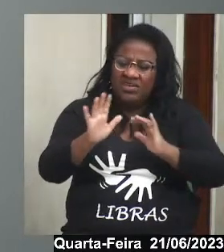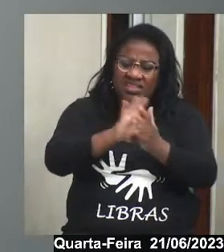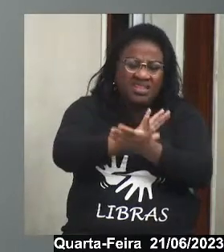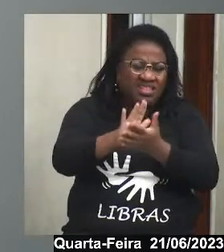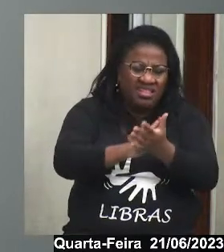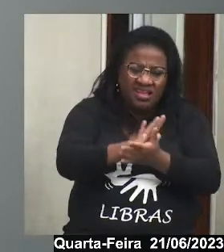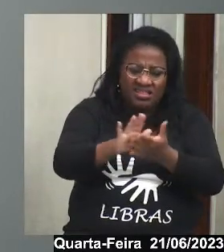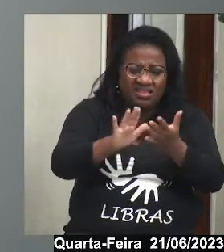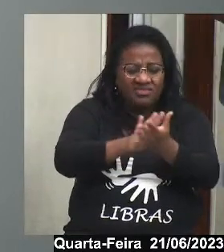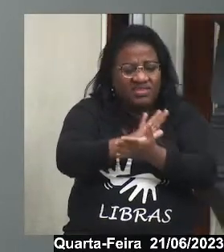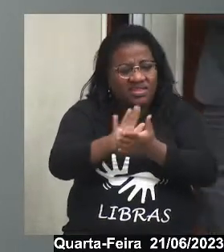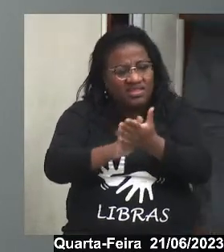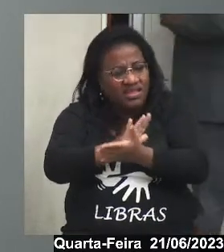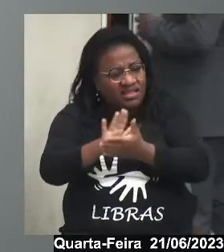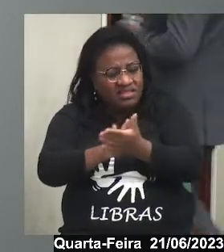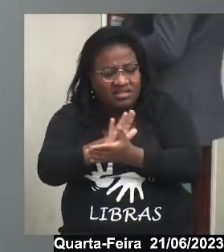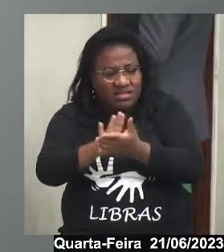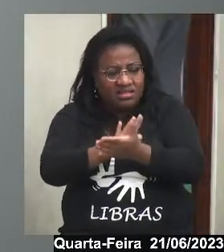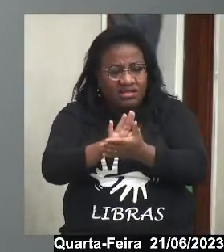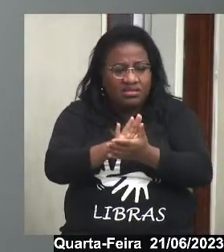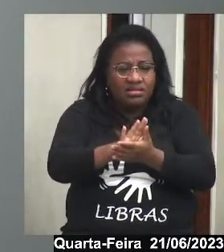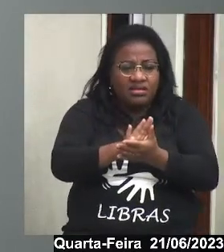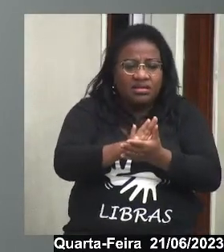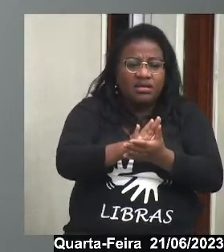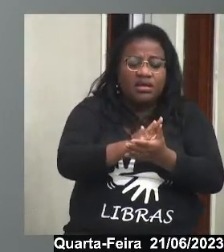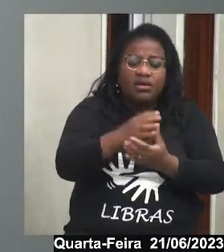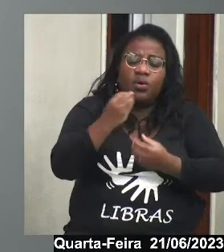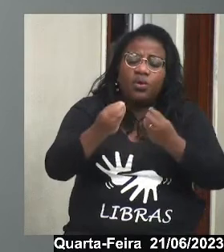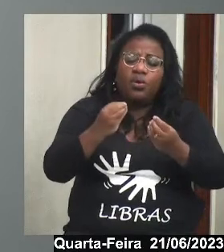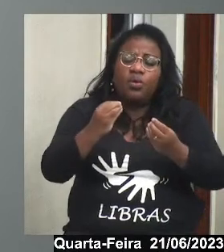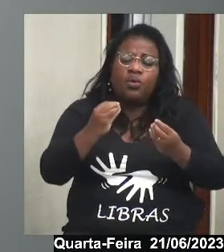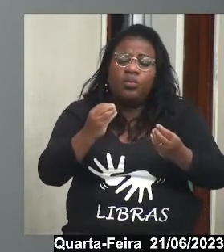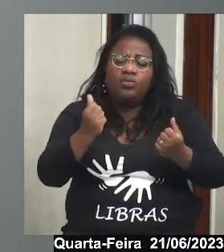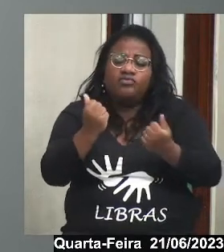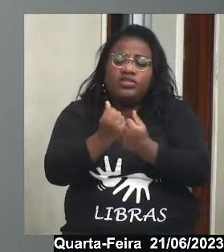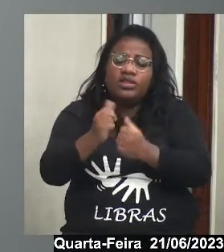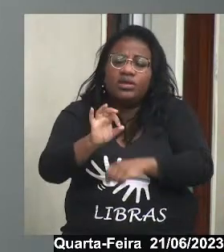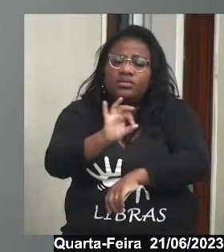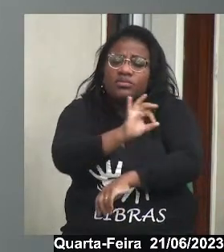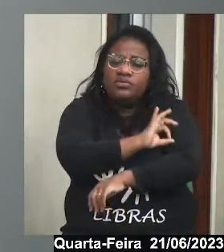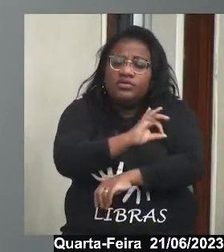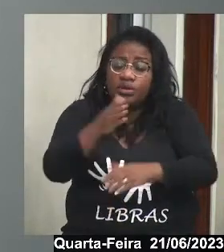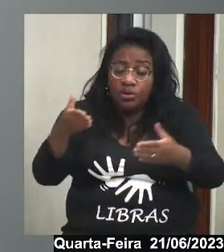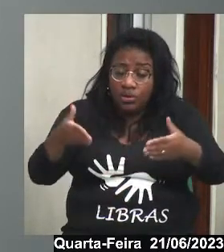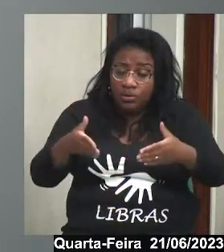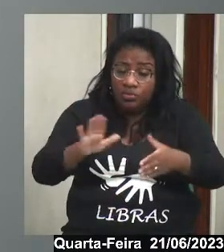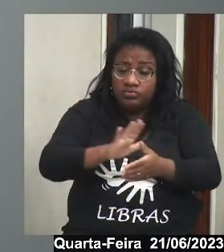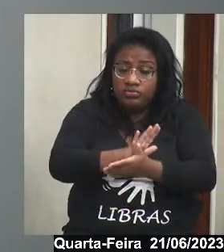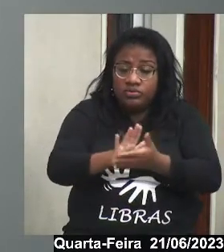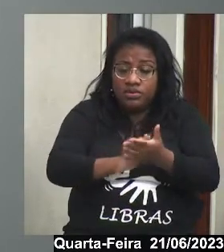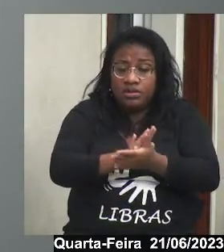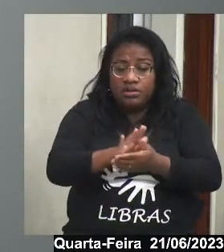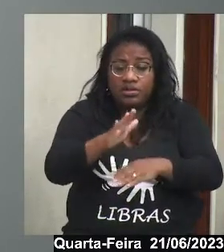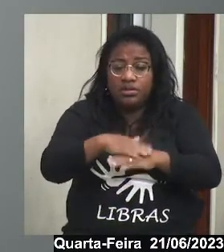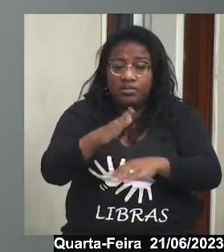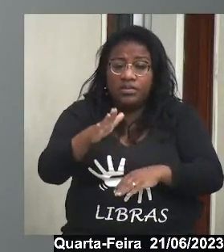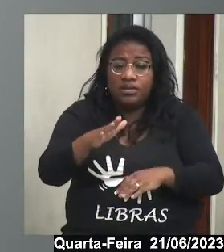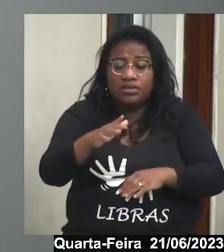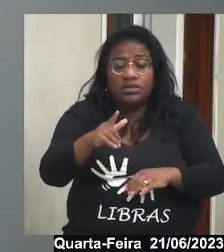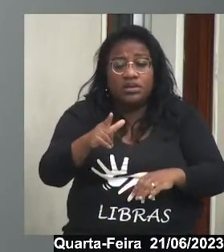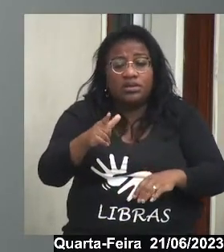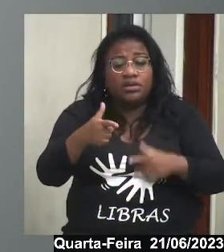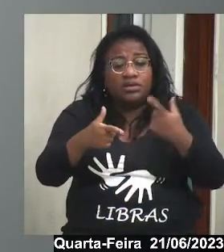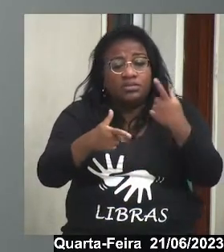ter nada, não vai ter nada. E eu tive que reforçar, vice-prefeito, não é que o problema não é ter nada, porque hoje não tem nada e os opositores estão sendo